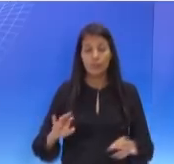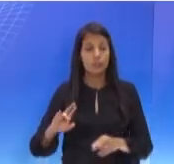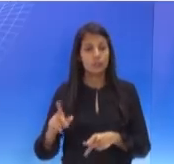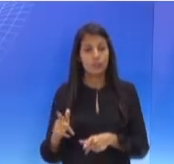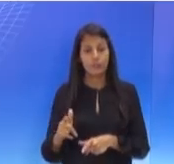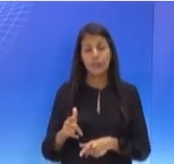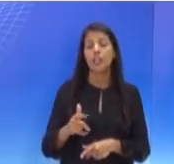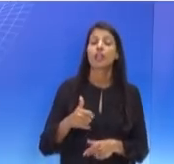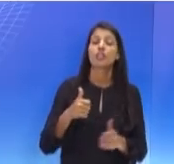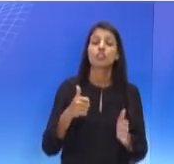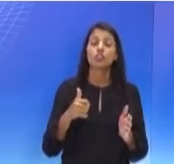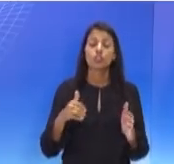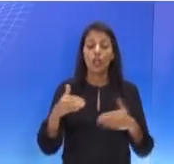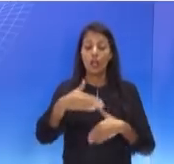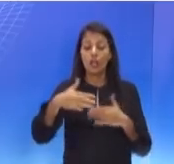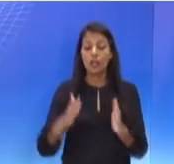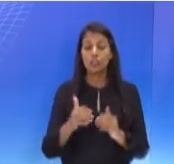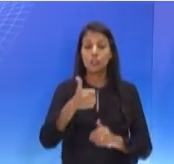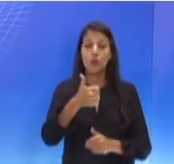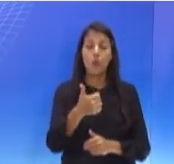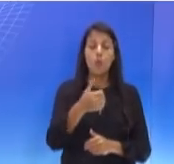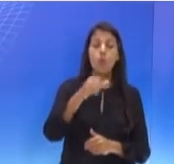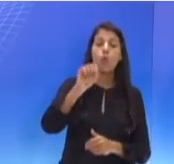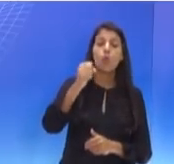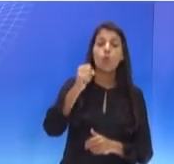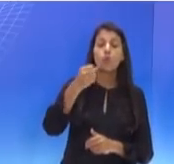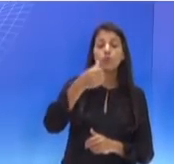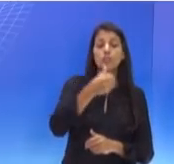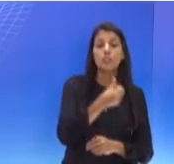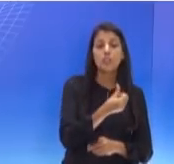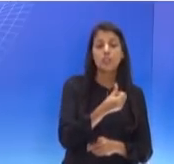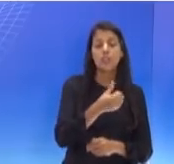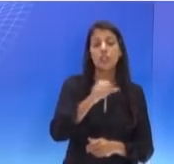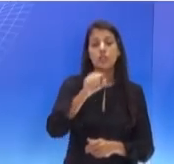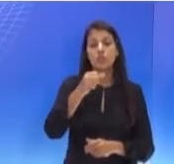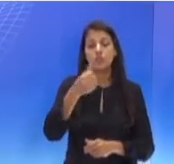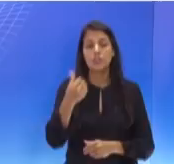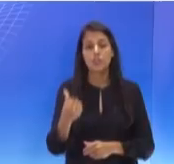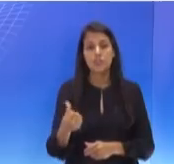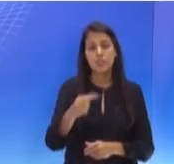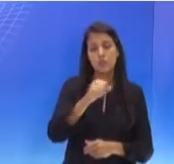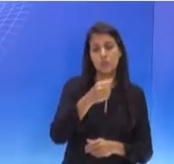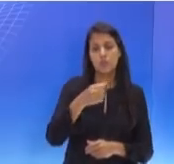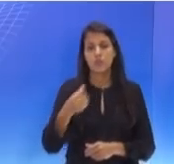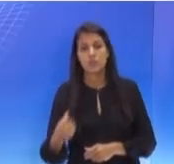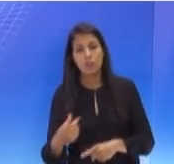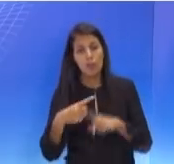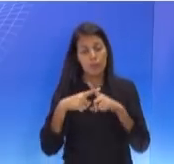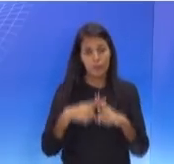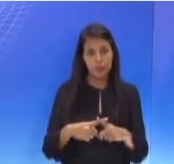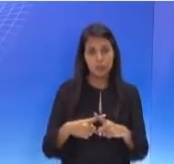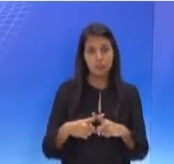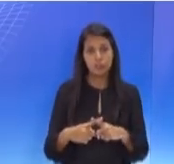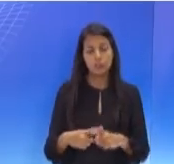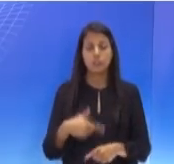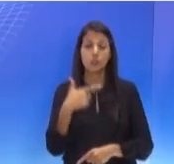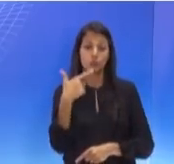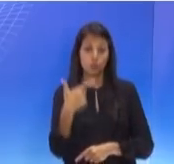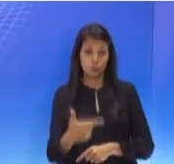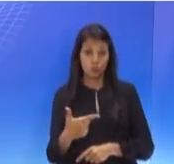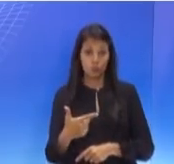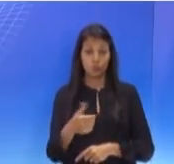por 86. Na caixa 2, 75 por 82 por 90. Na caixa